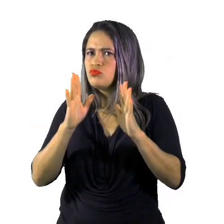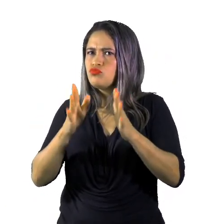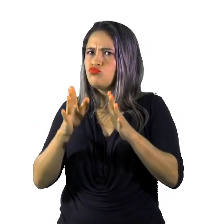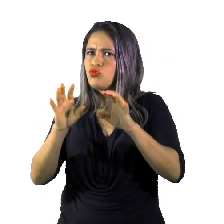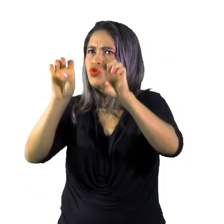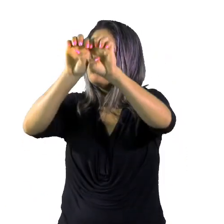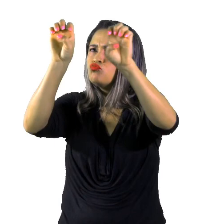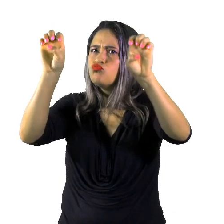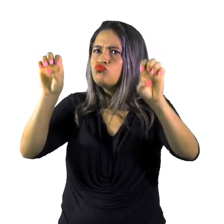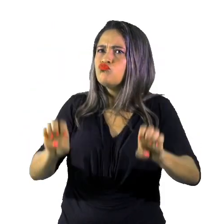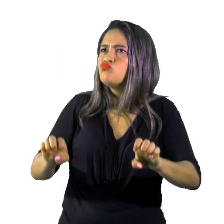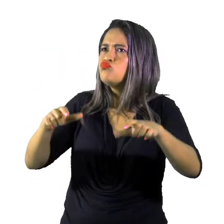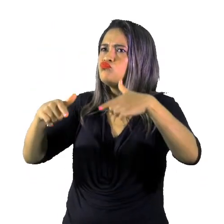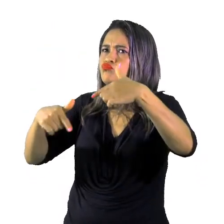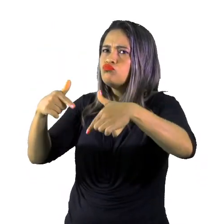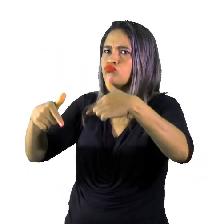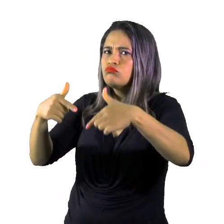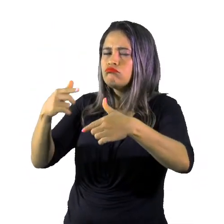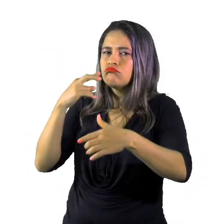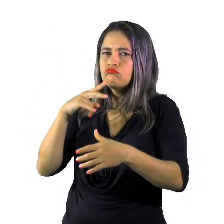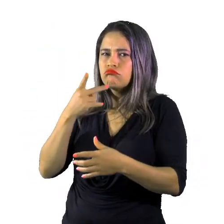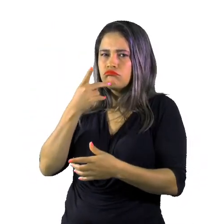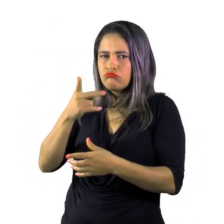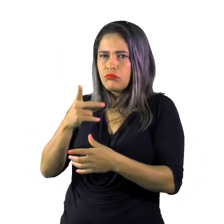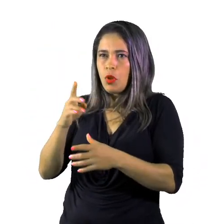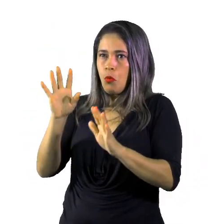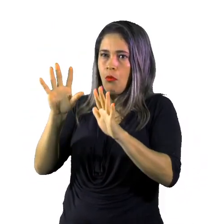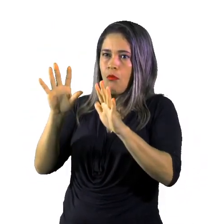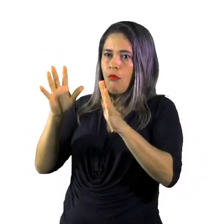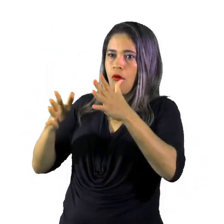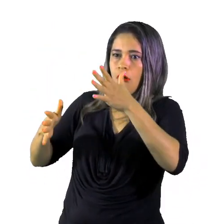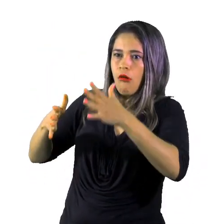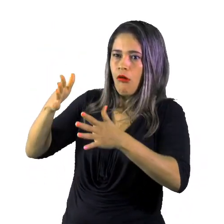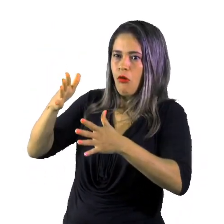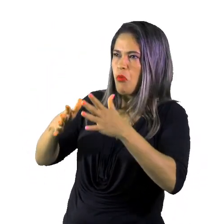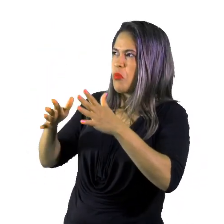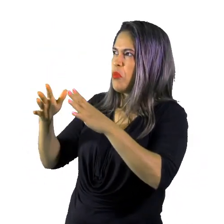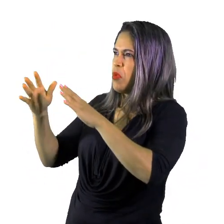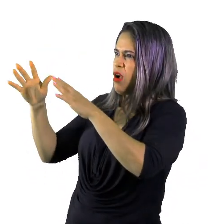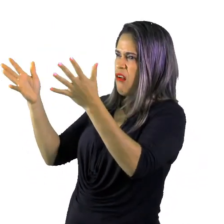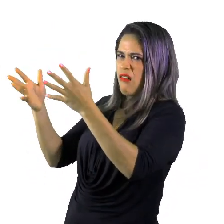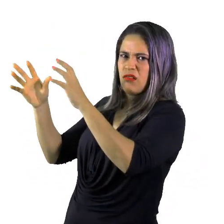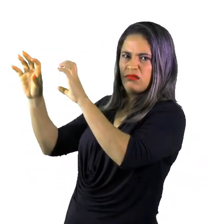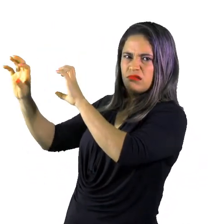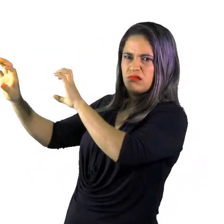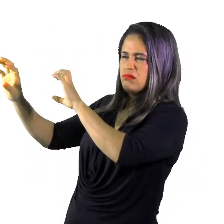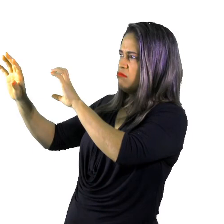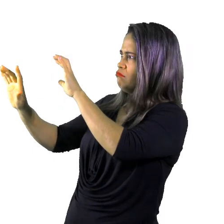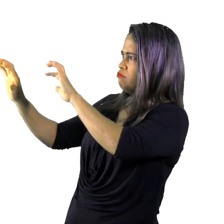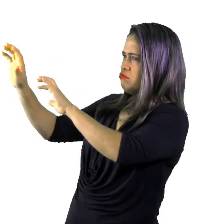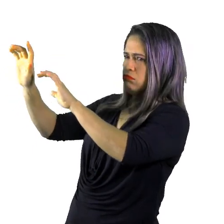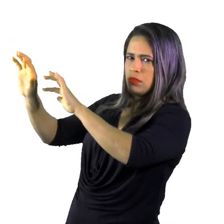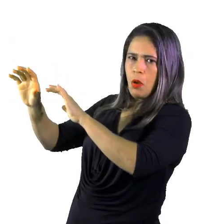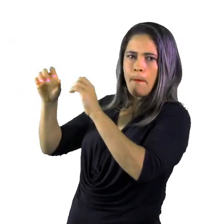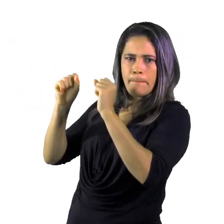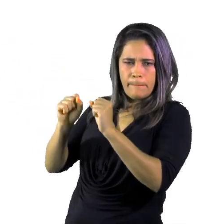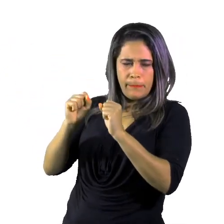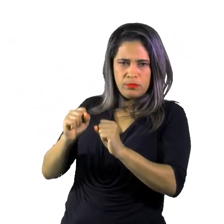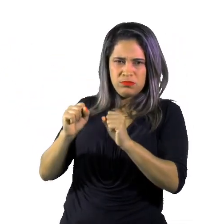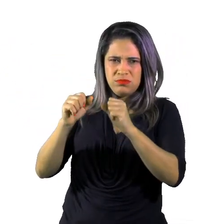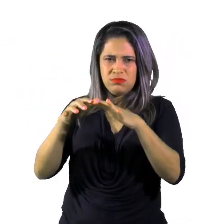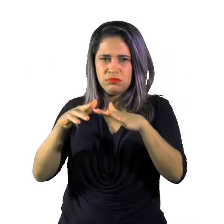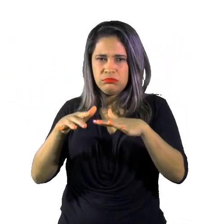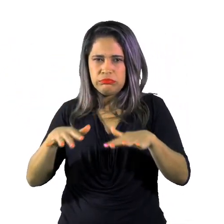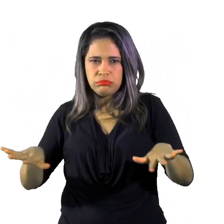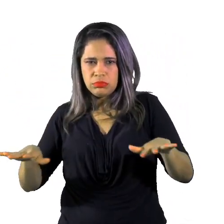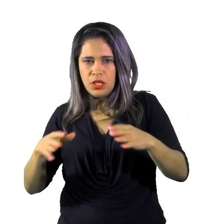estrutura de trabalho, como eu acabei de falar para vocês, um robô operando uma máquina, vai gerar o quê? Pode gerar o desemprego estrutural.